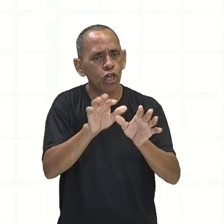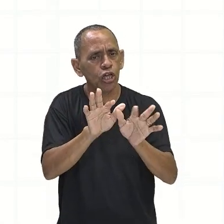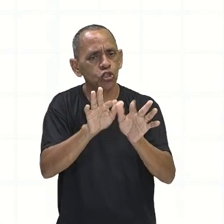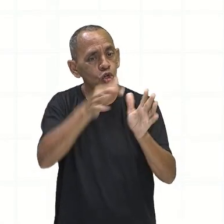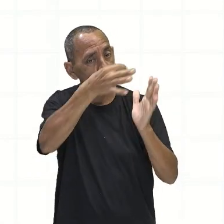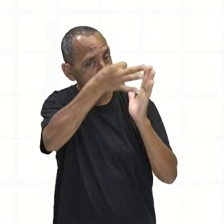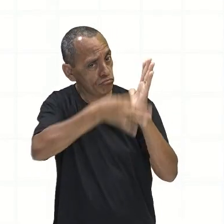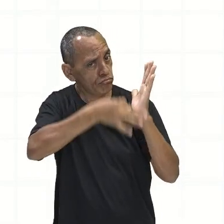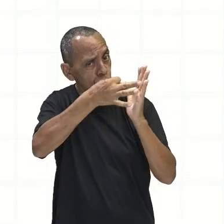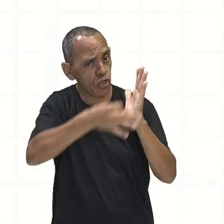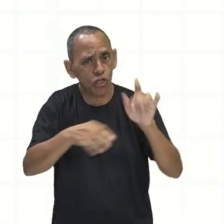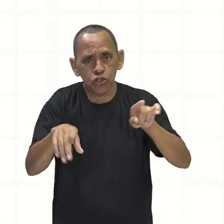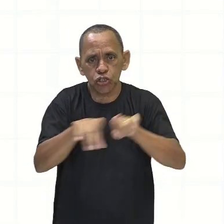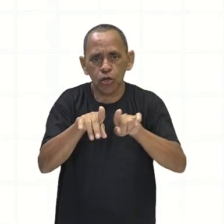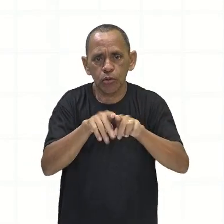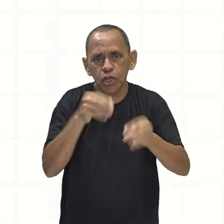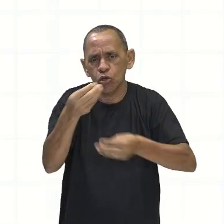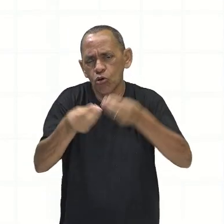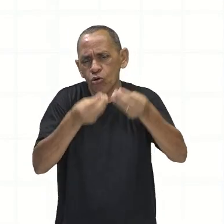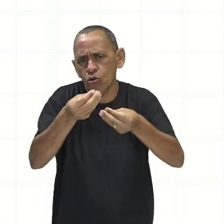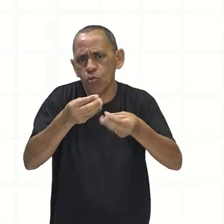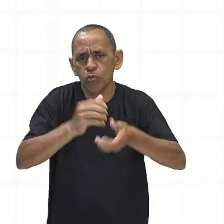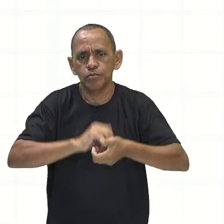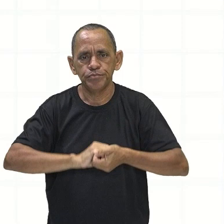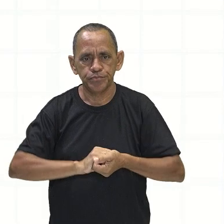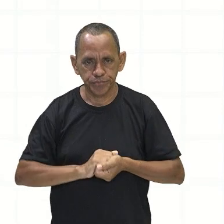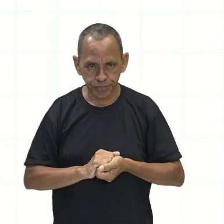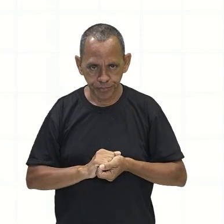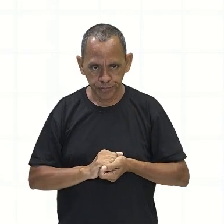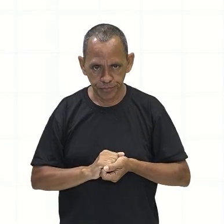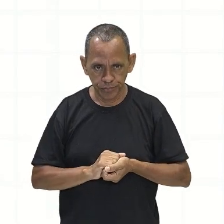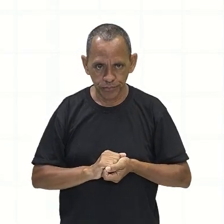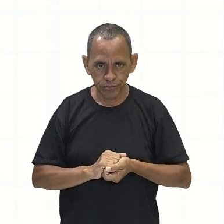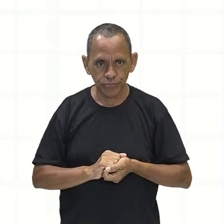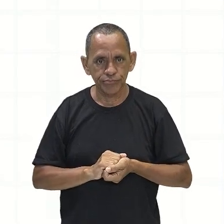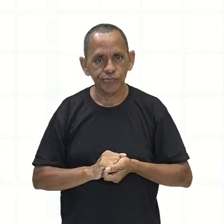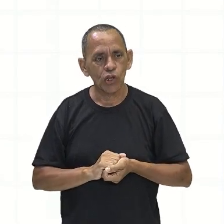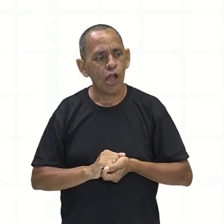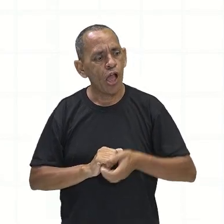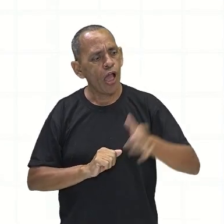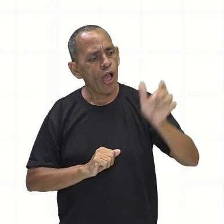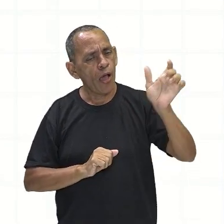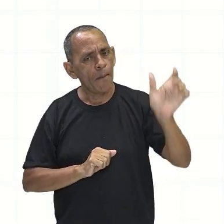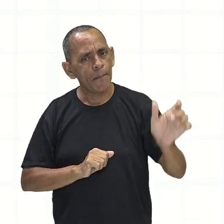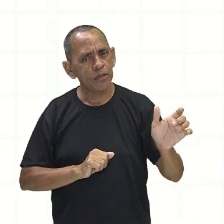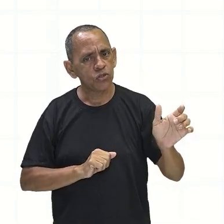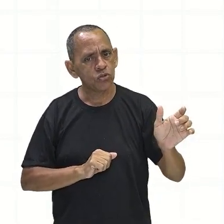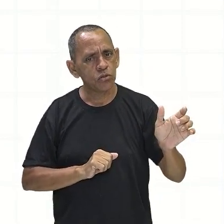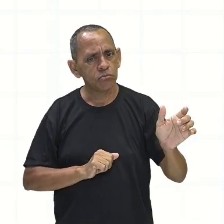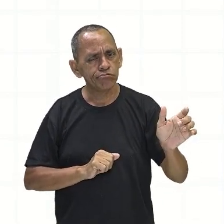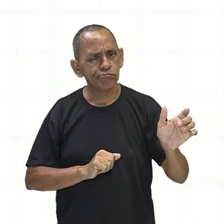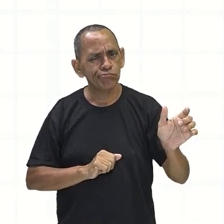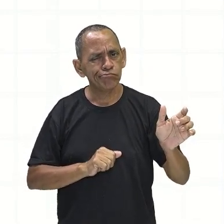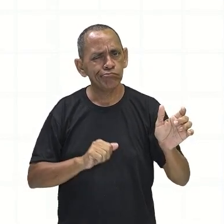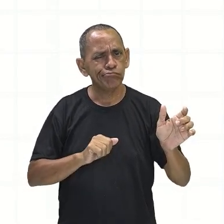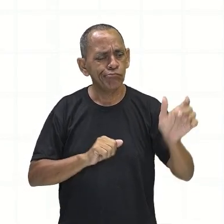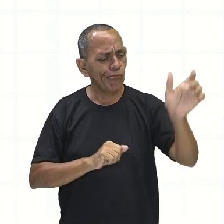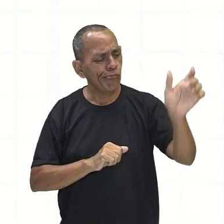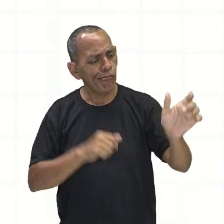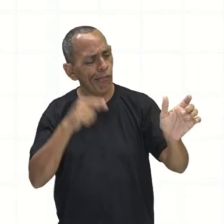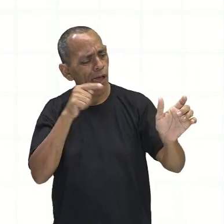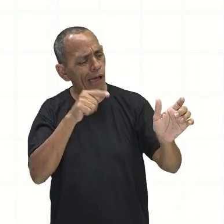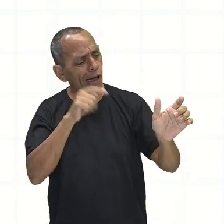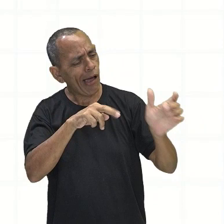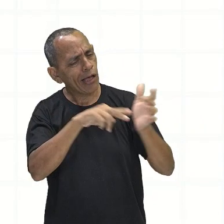pessoas do discurso. Pessoas do discurso. Então, o que vem ser pessoas do